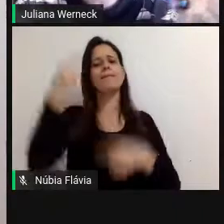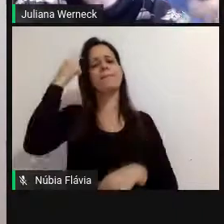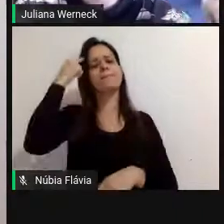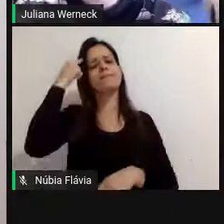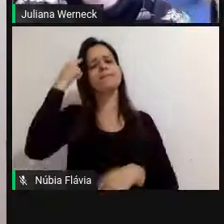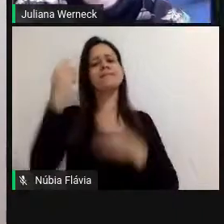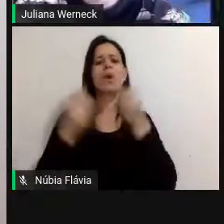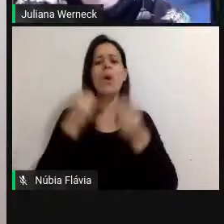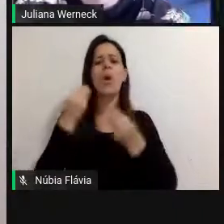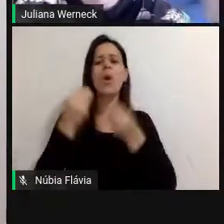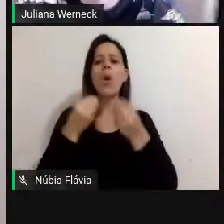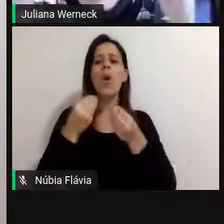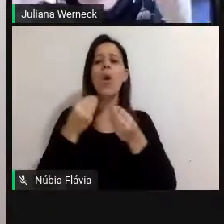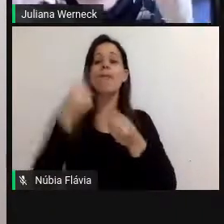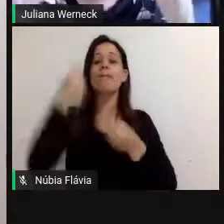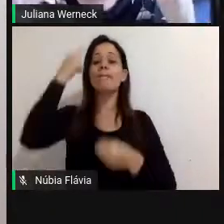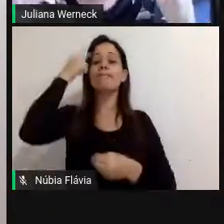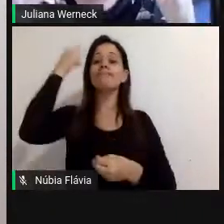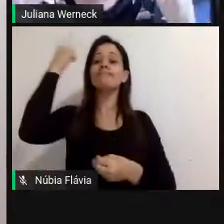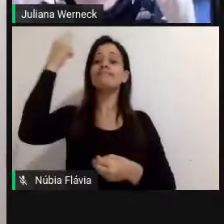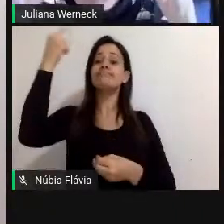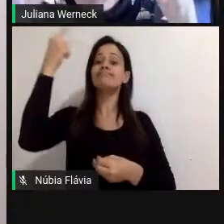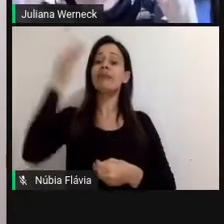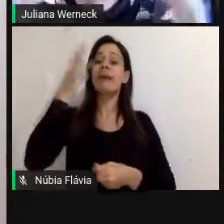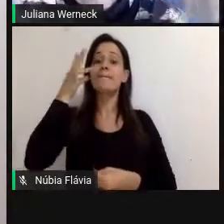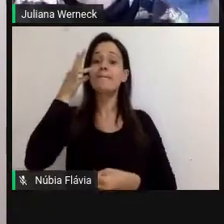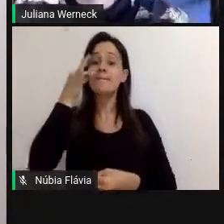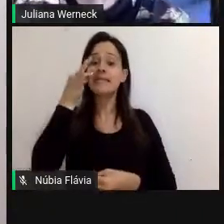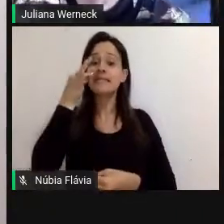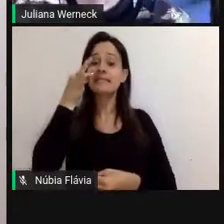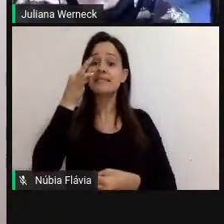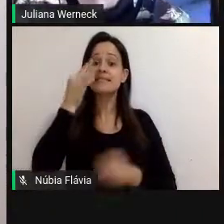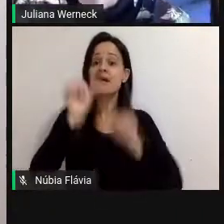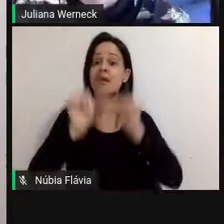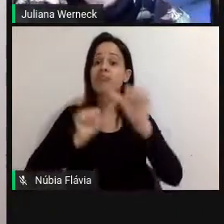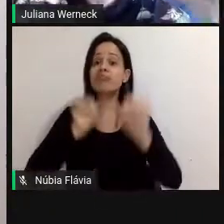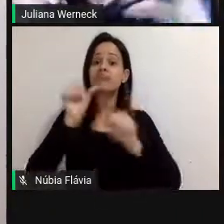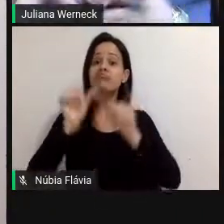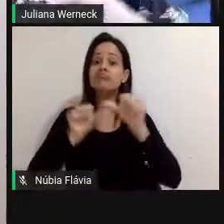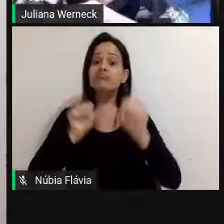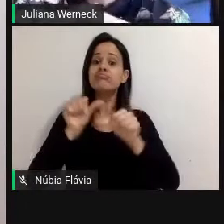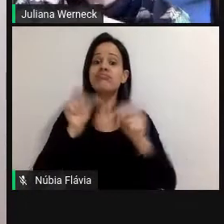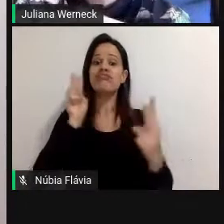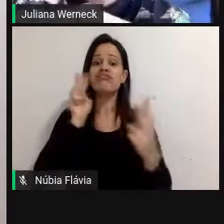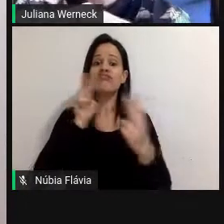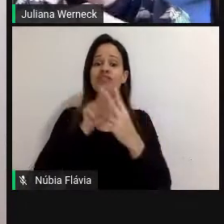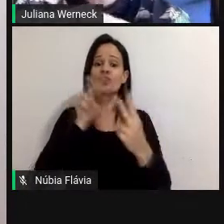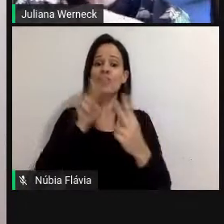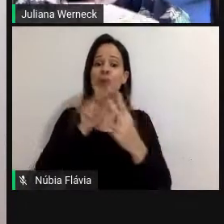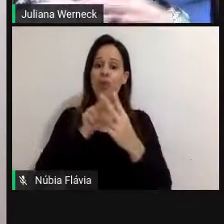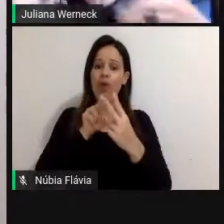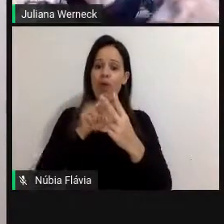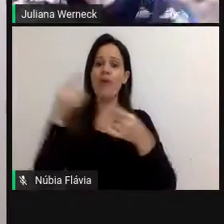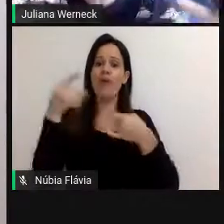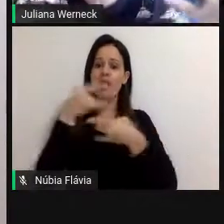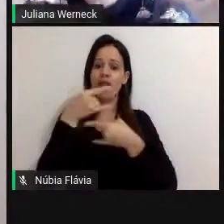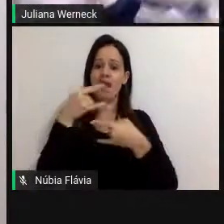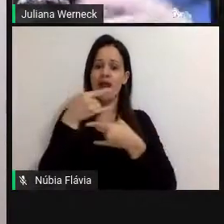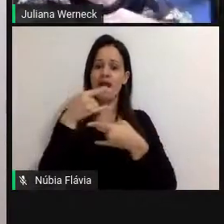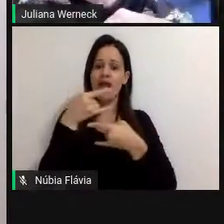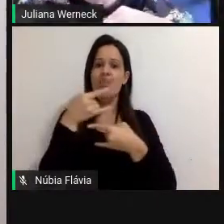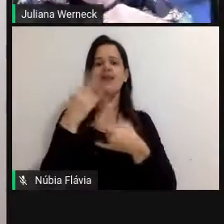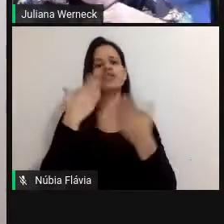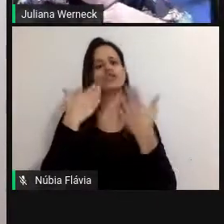pudesse então transformar esse evento, né, num evento virtual? E aí a gente então